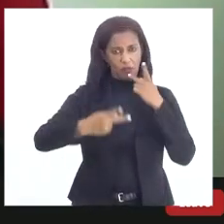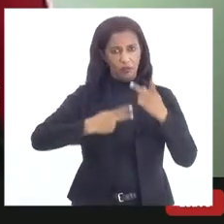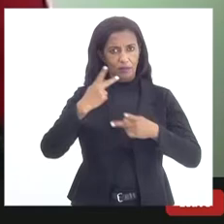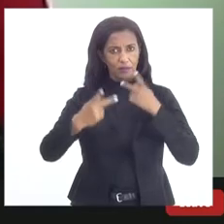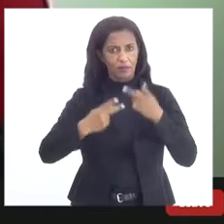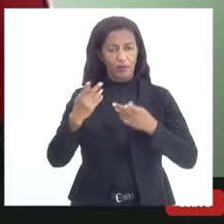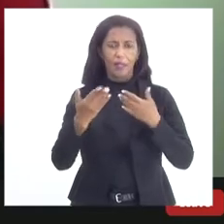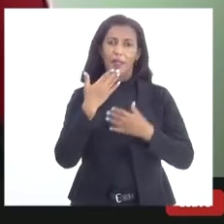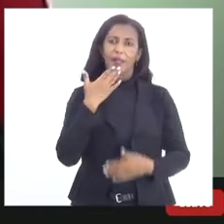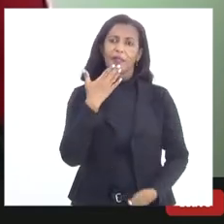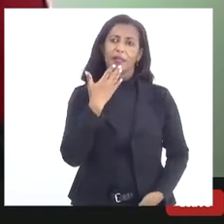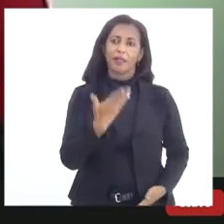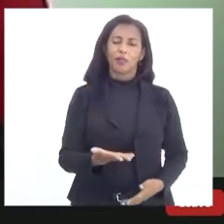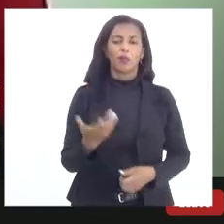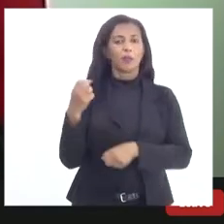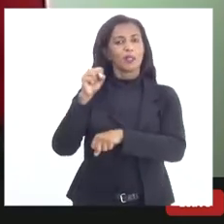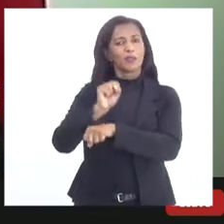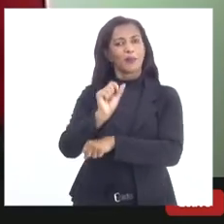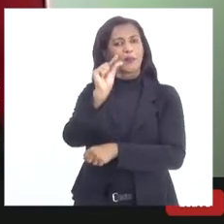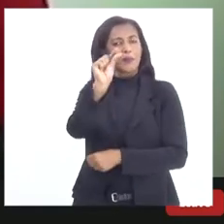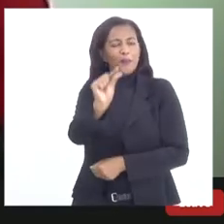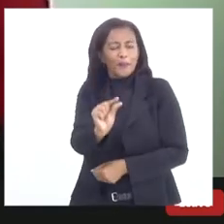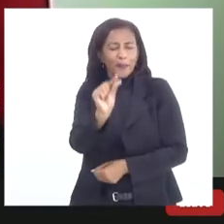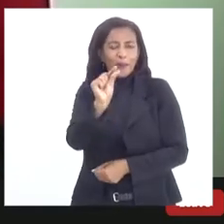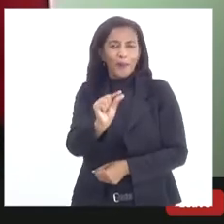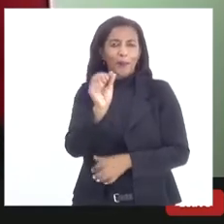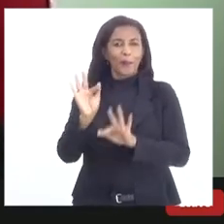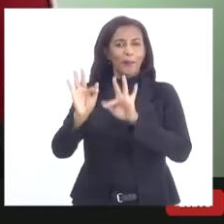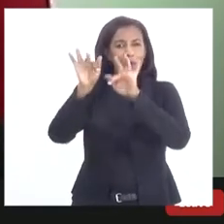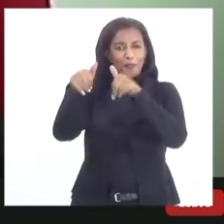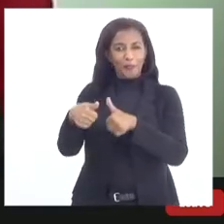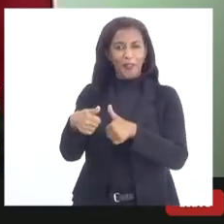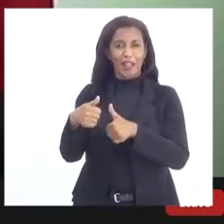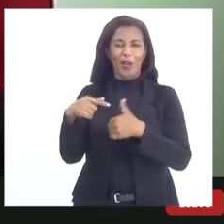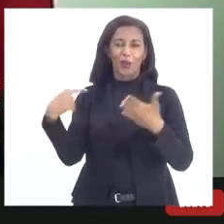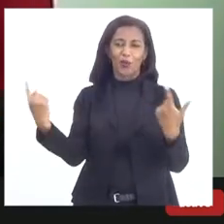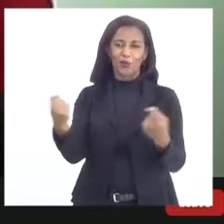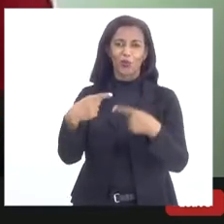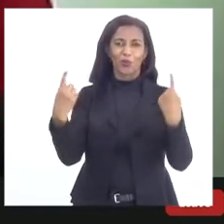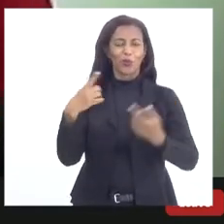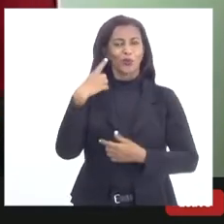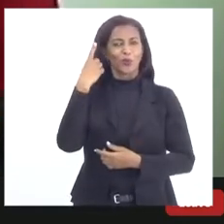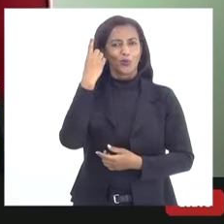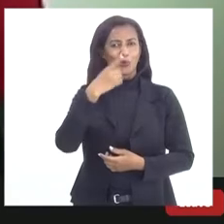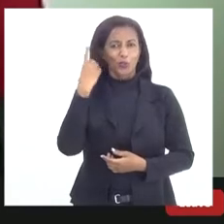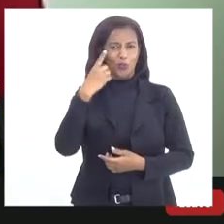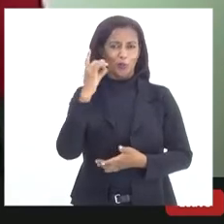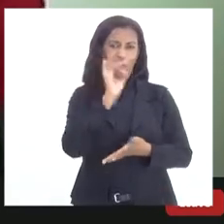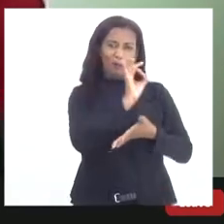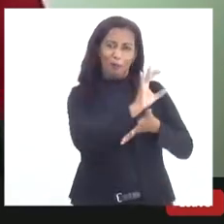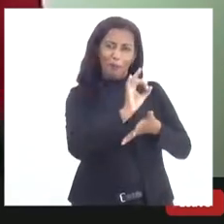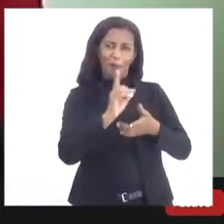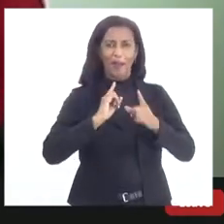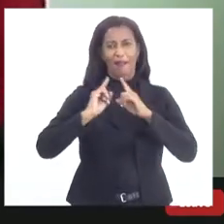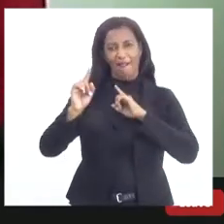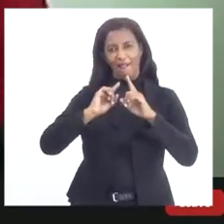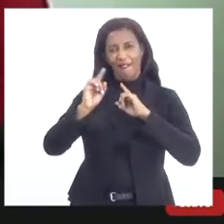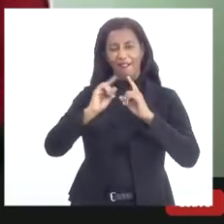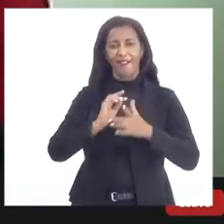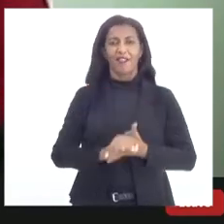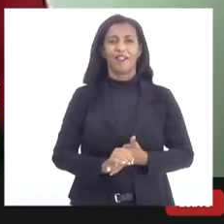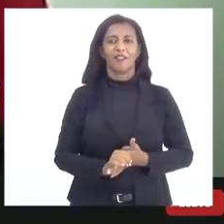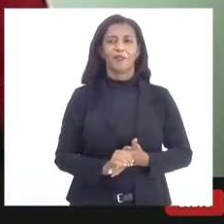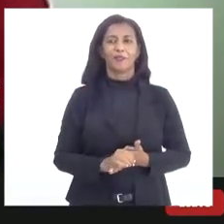e pedindo que aguarde mais um pouco para que a gente possa, ao final, abrir para os deputados os seus questionamentos, registrando